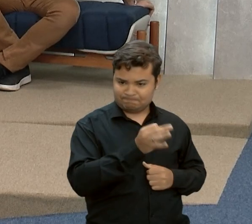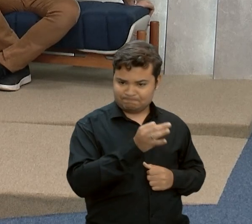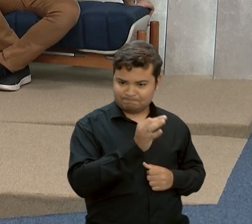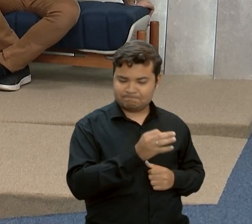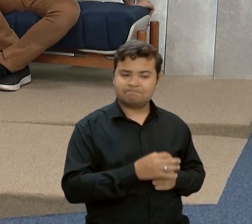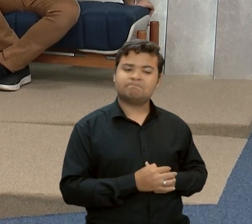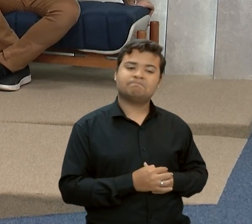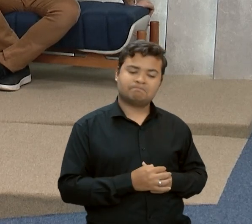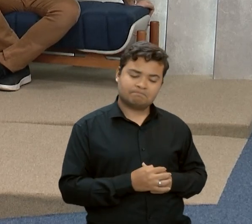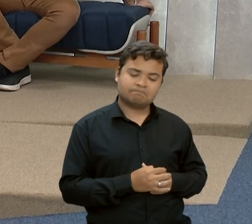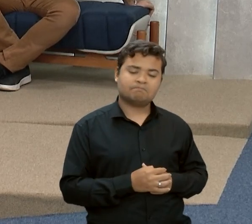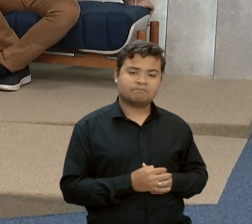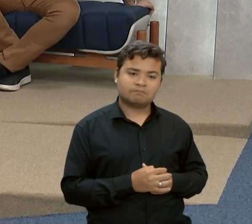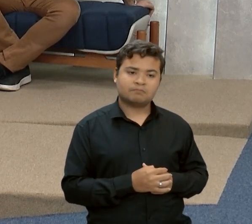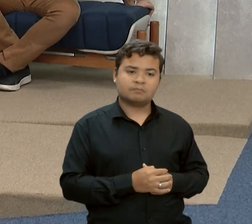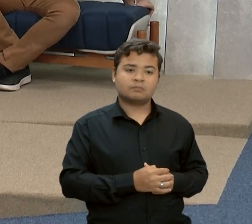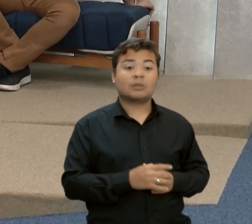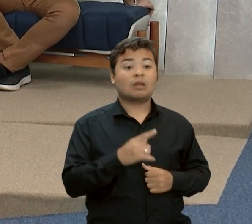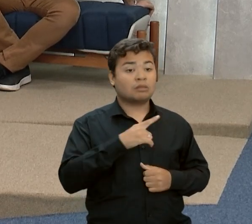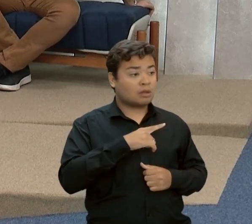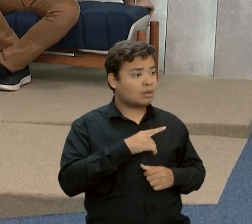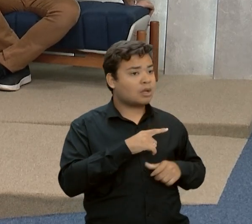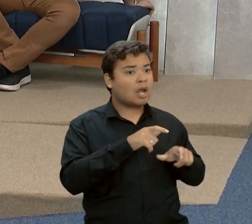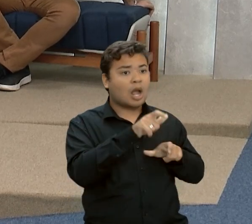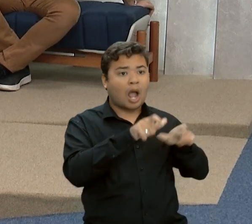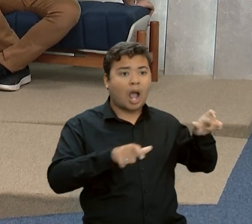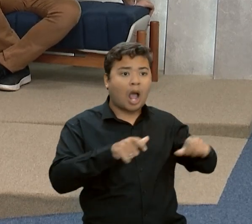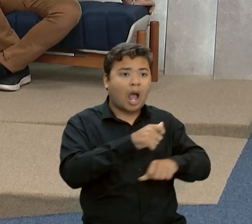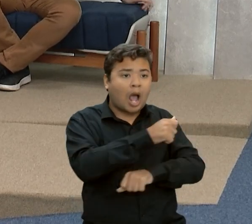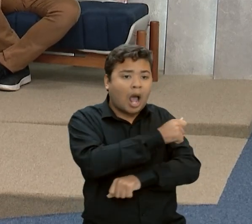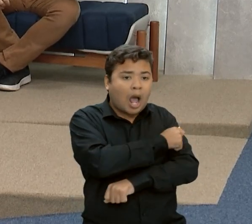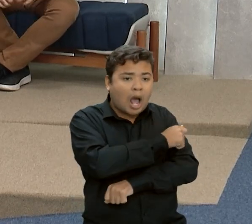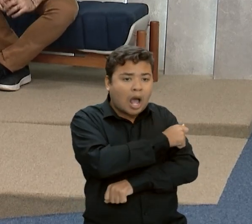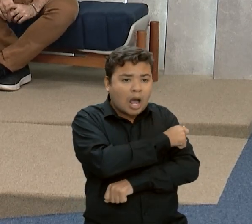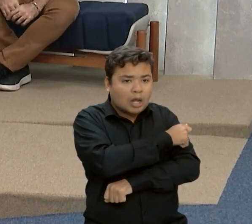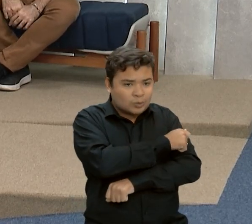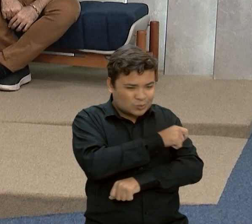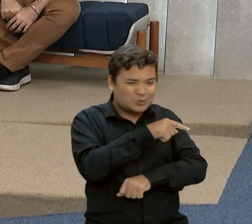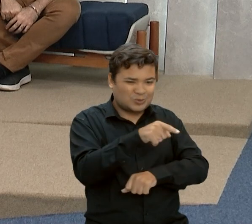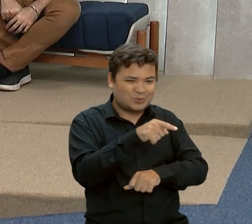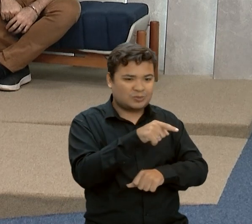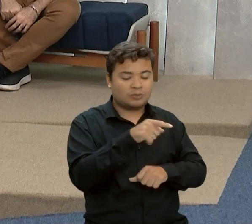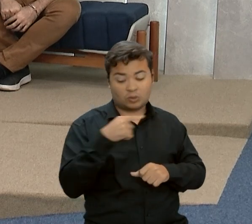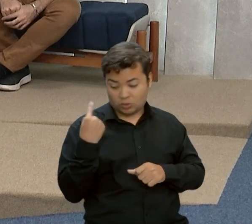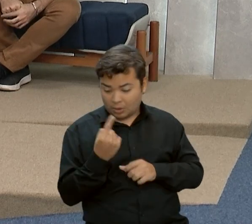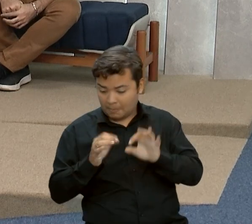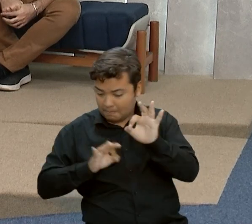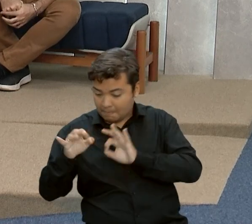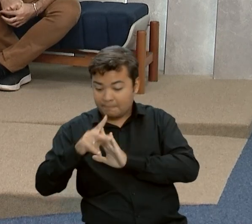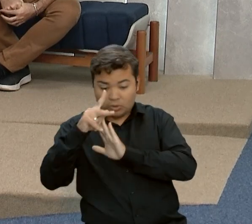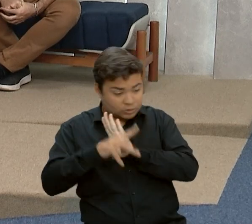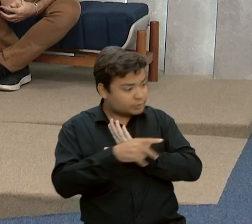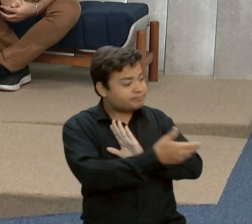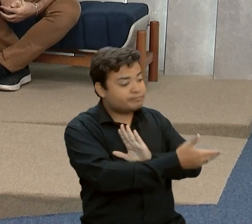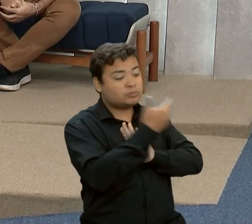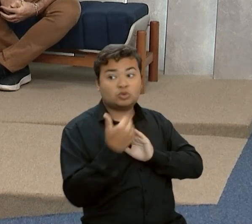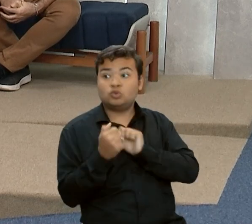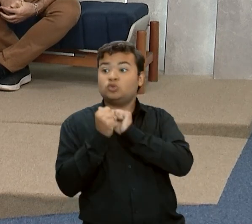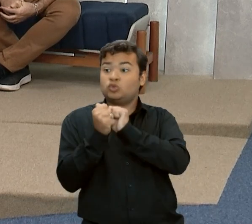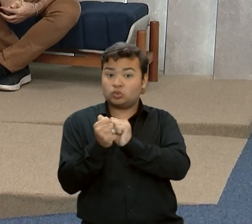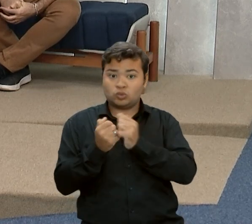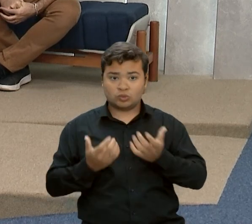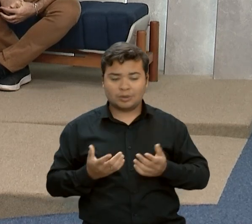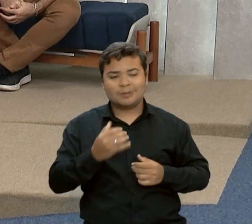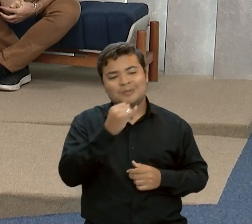utilizou, aqui vários alunos passaram durante a implantação desse projeto. Inclusive o Tiago, né,